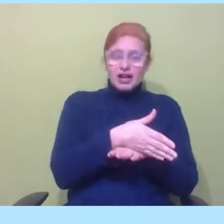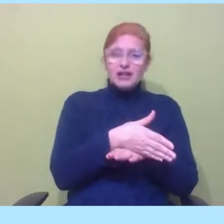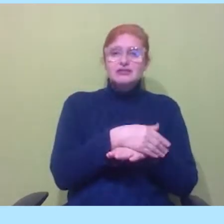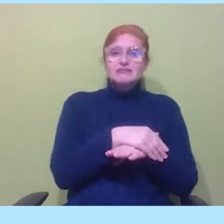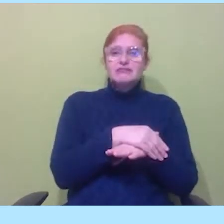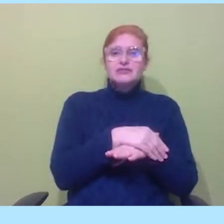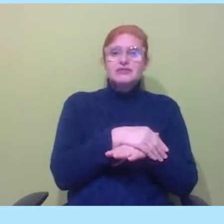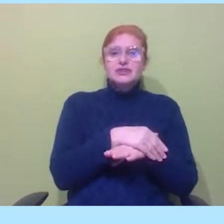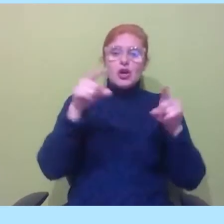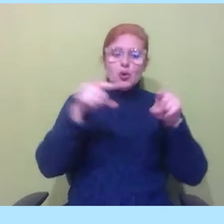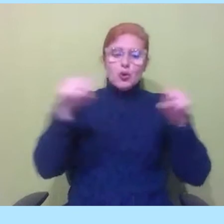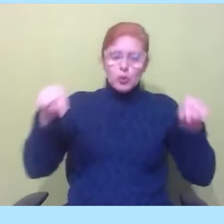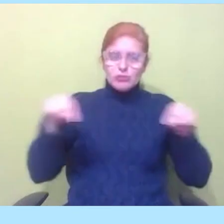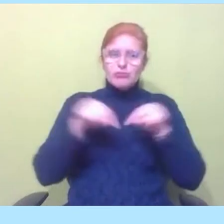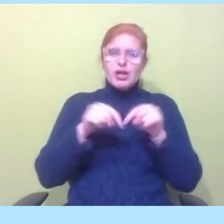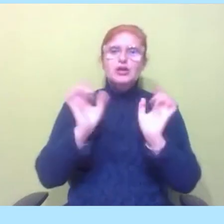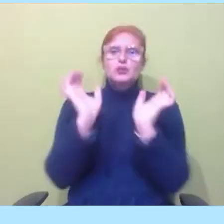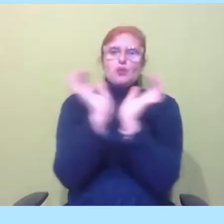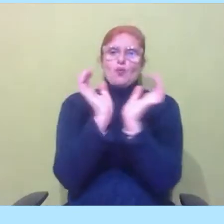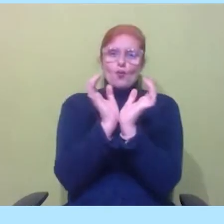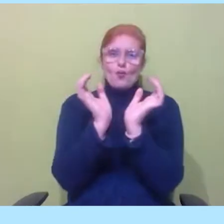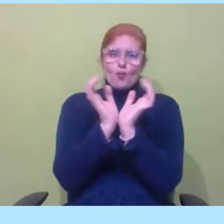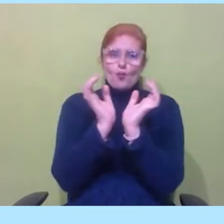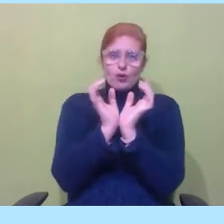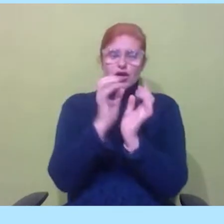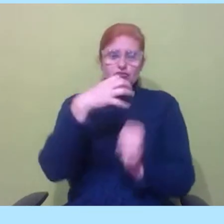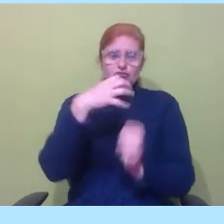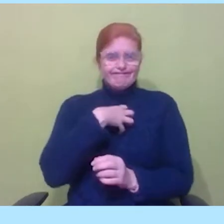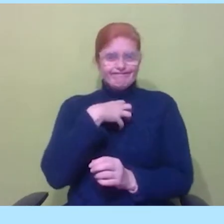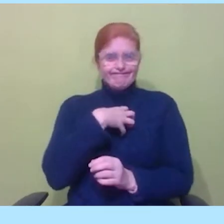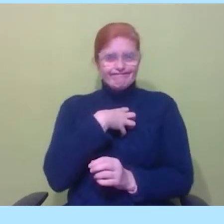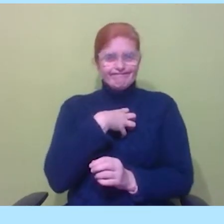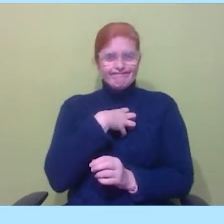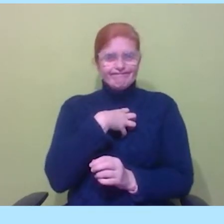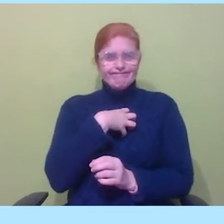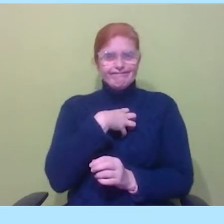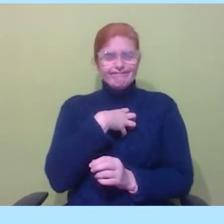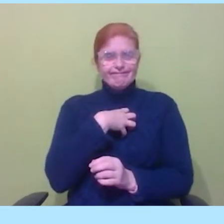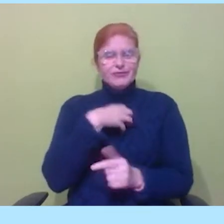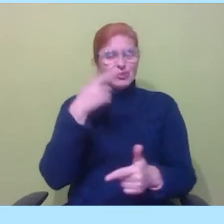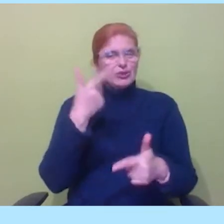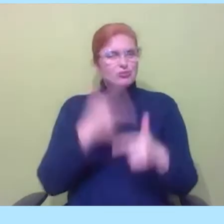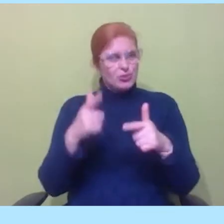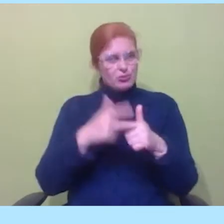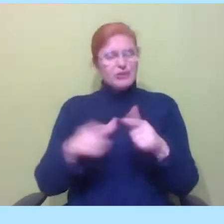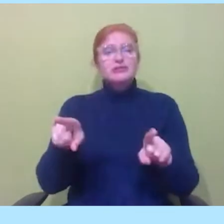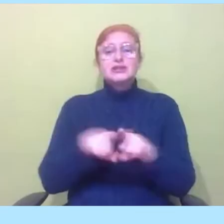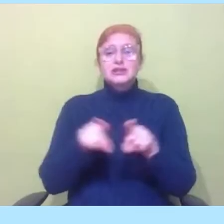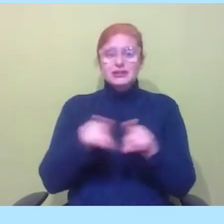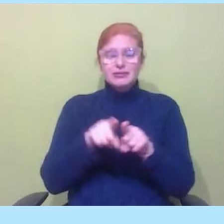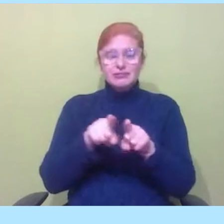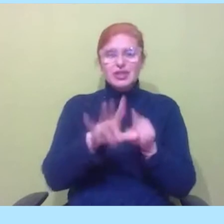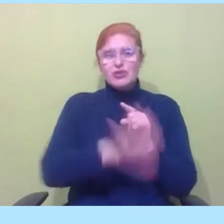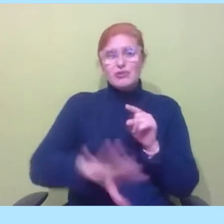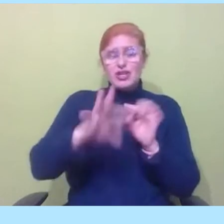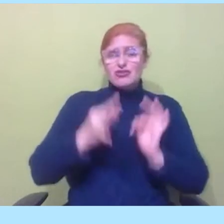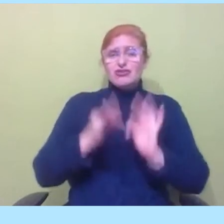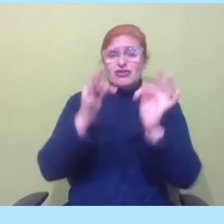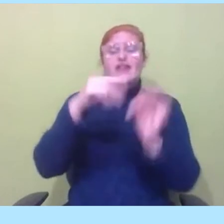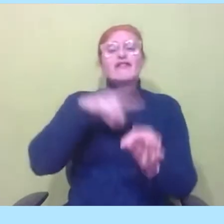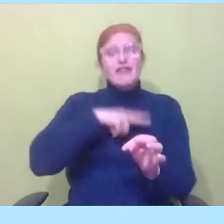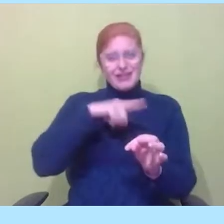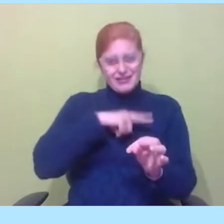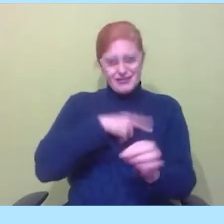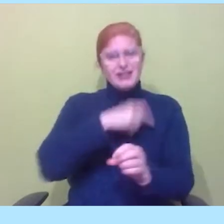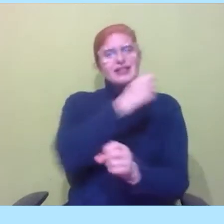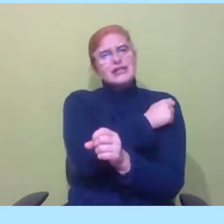dos colegas de maneiras desastrosas, também no ambiente digital a gente vai ter esses estudantes, vai